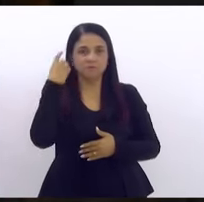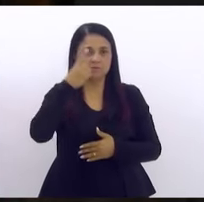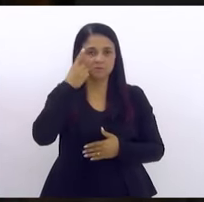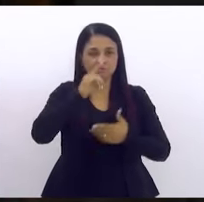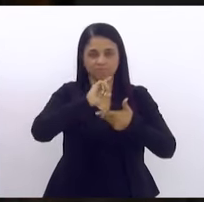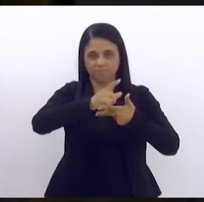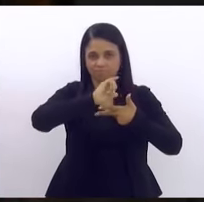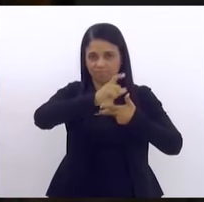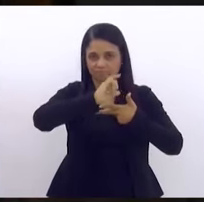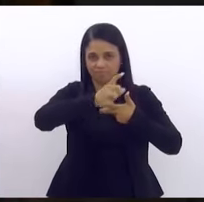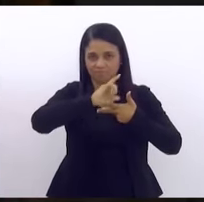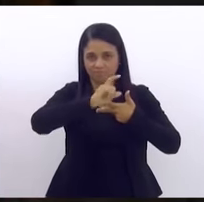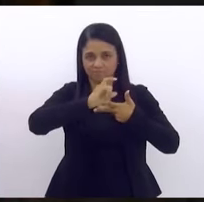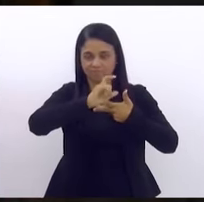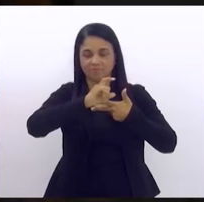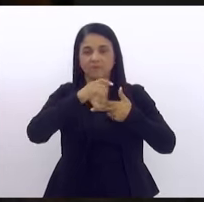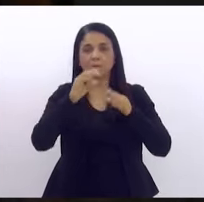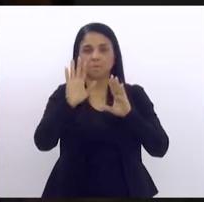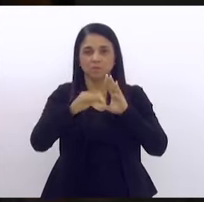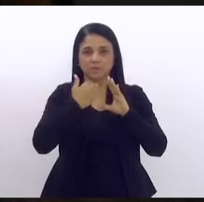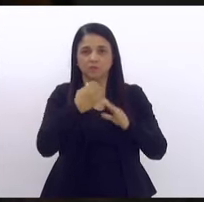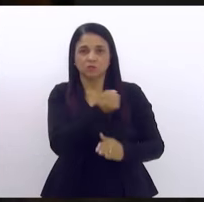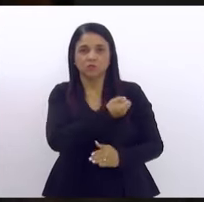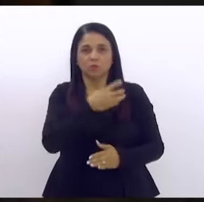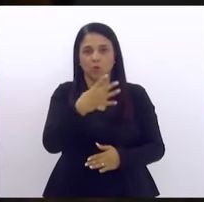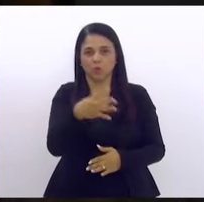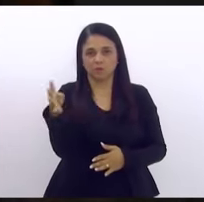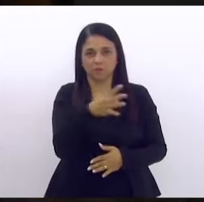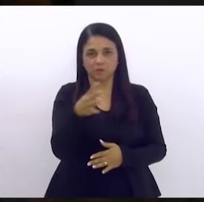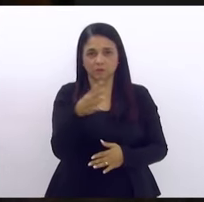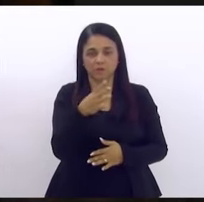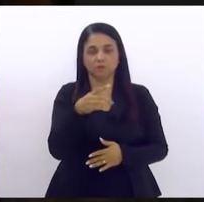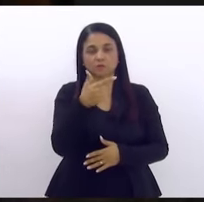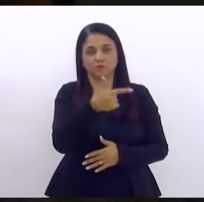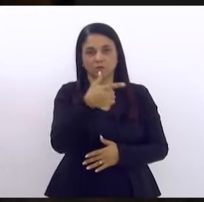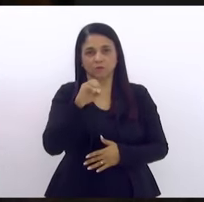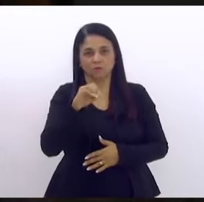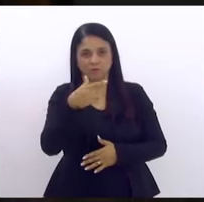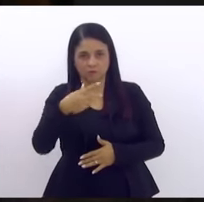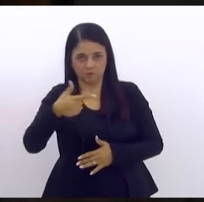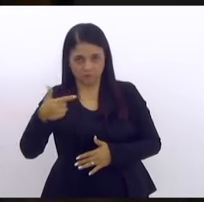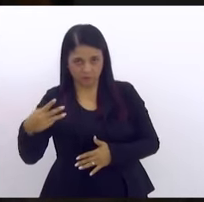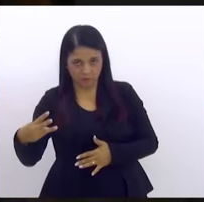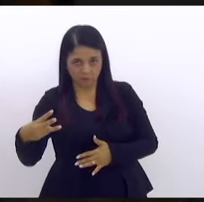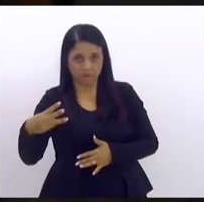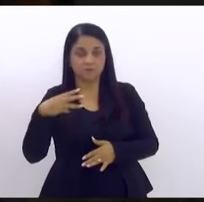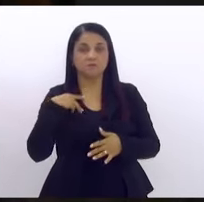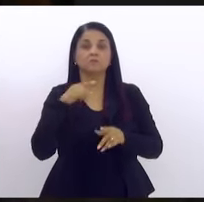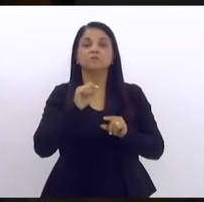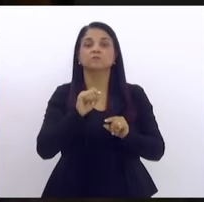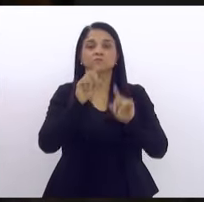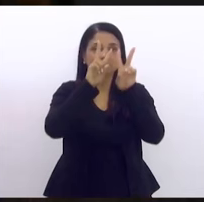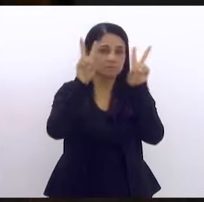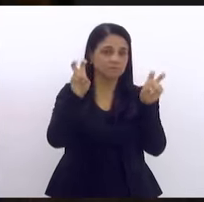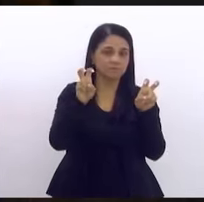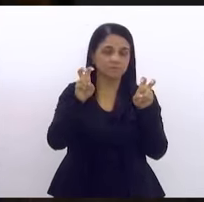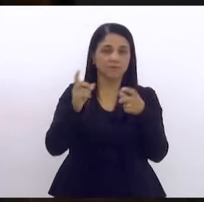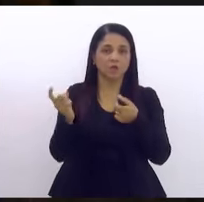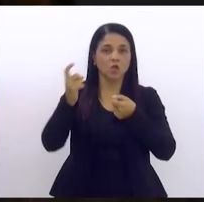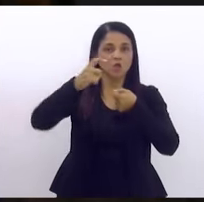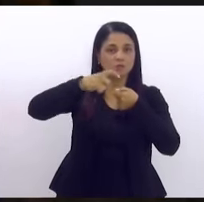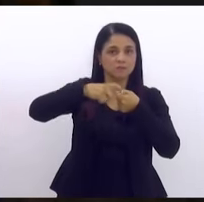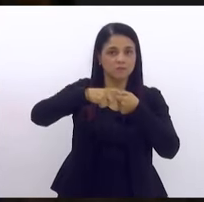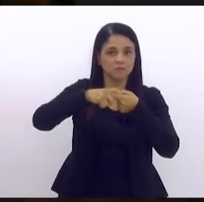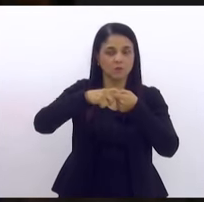Poder Executivo, mensagem número 44 de 2023, que dispõe sobre a concessão de